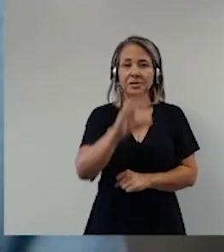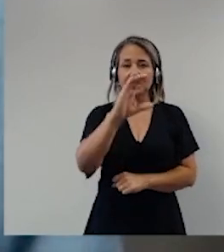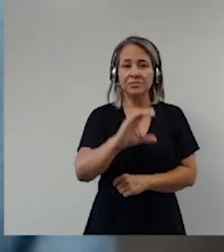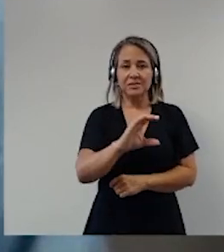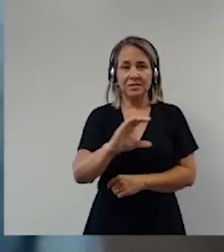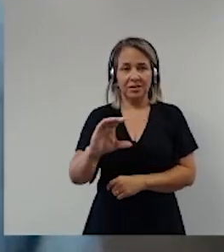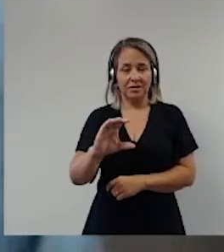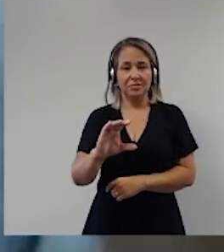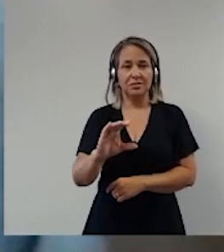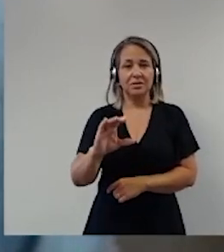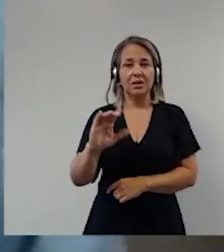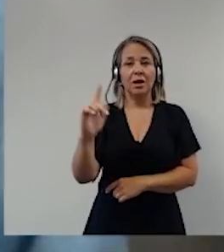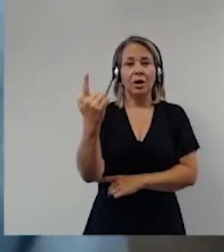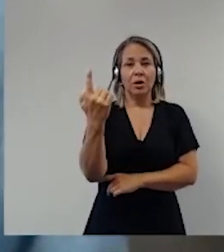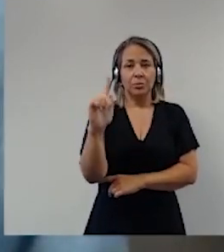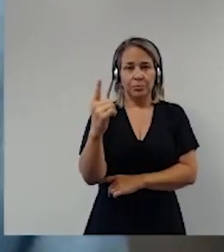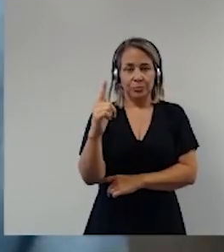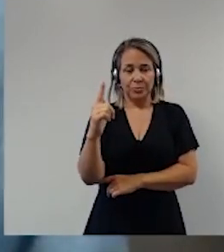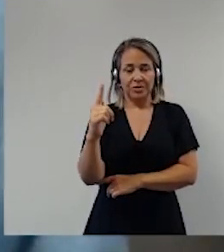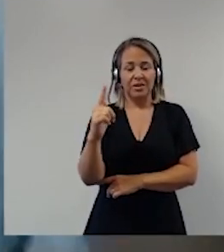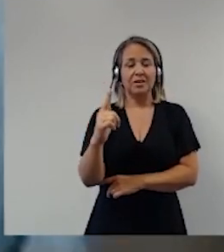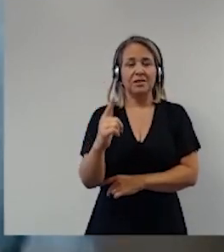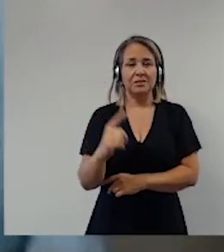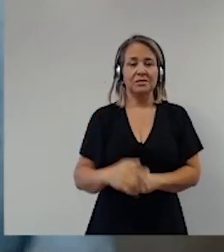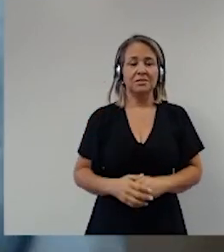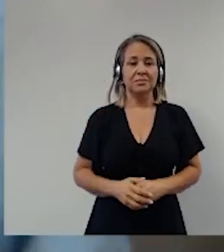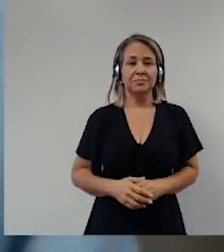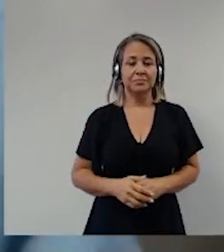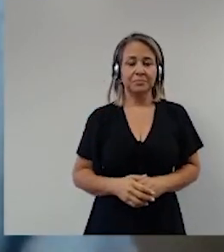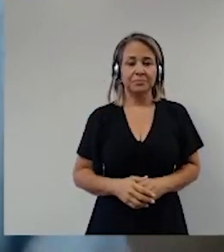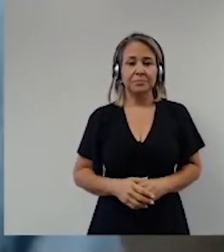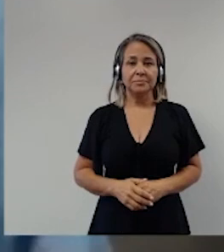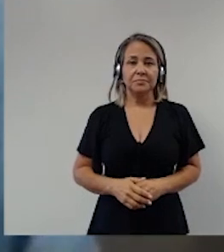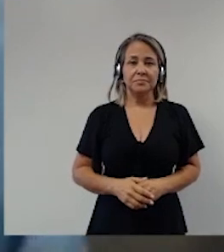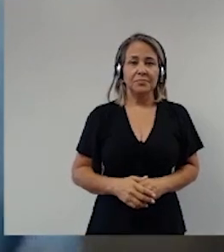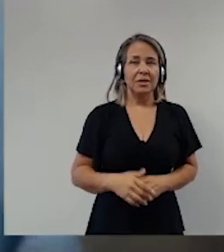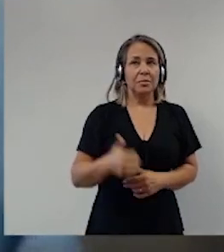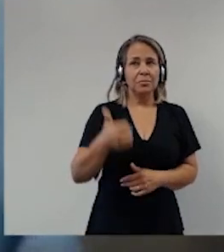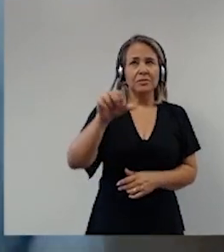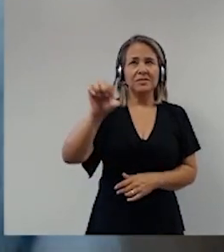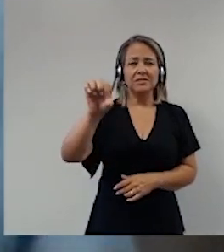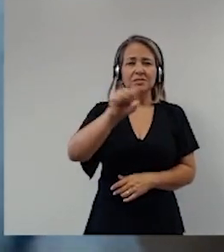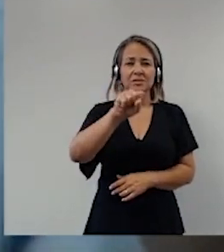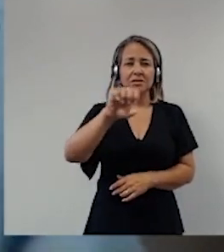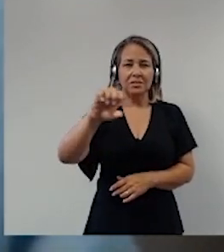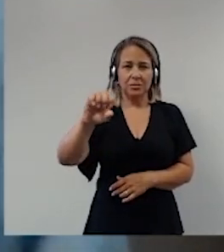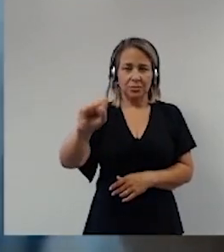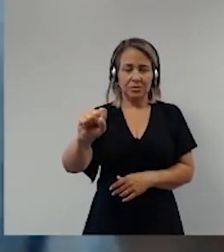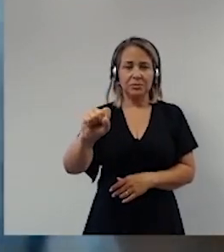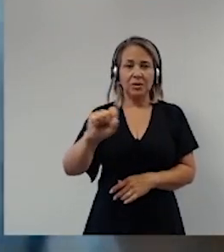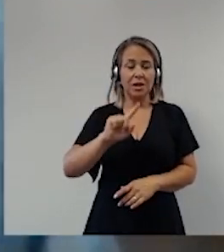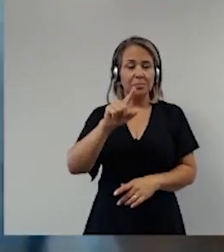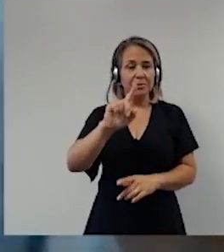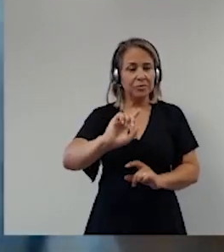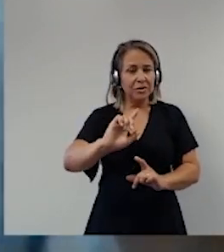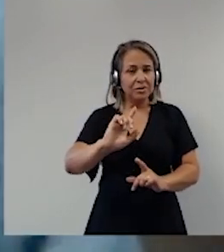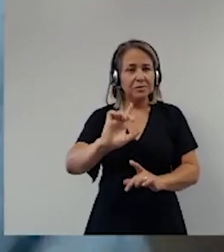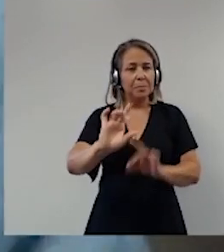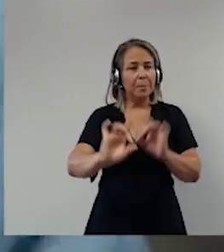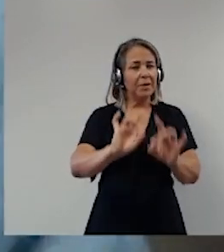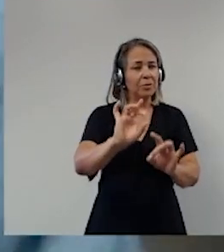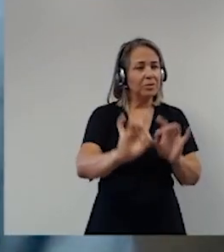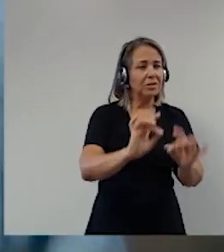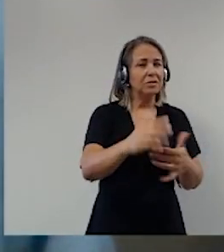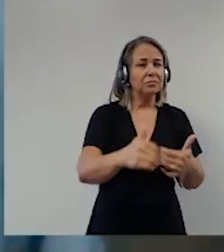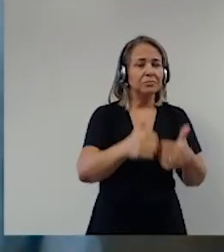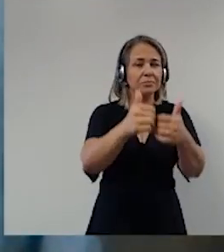de Goiás, atual pontifício da Universidade Católica de Goiás, em 88, tendo se aperfeiçoado em Política e